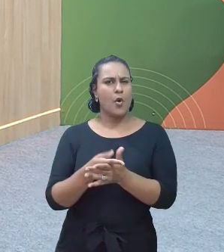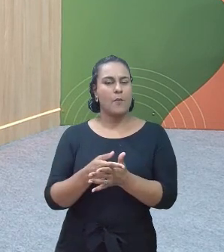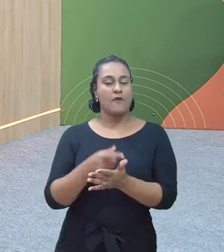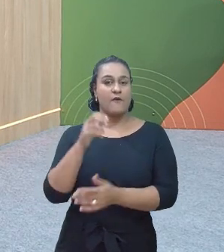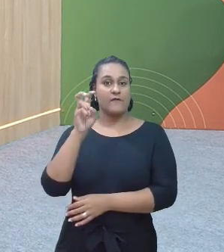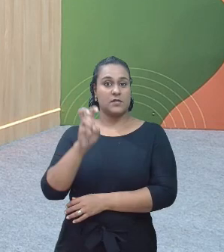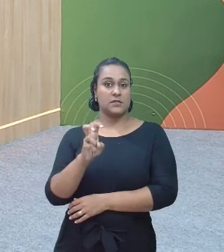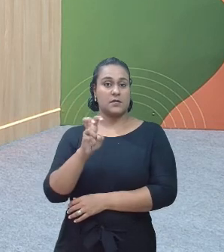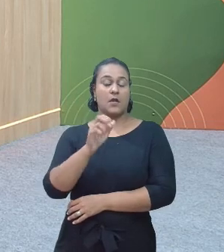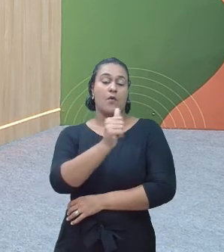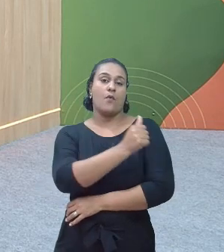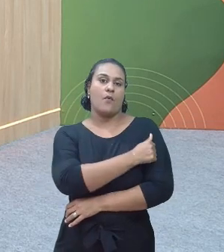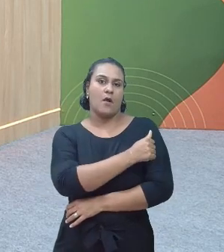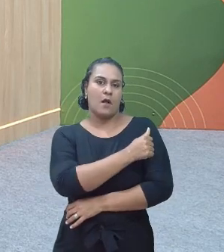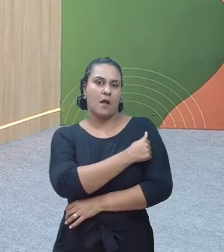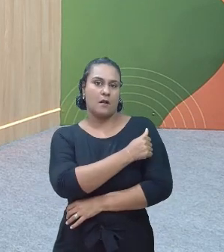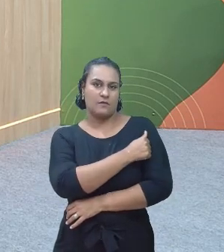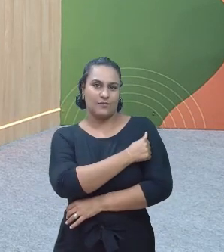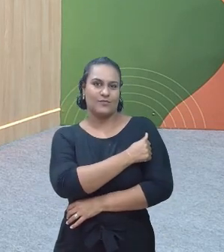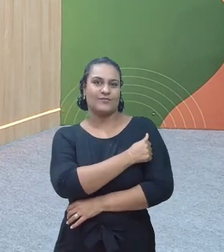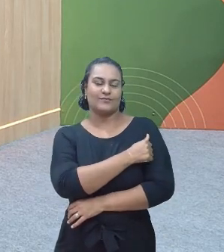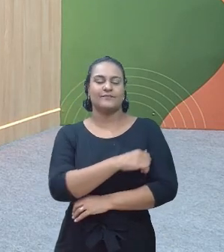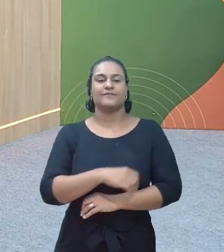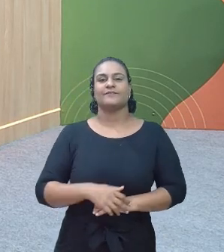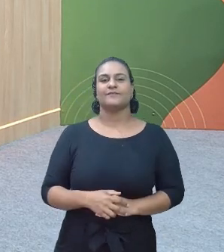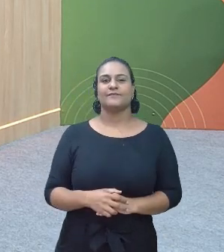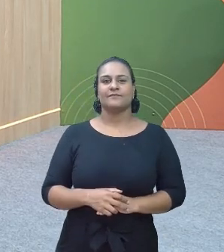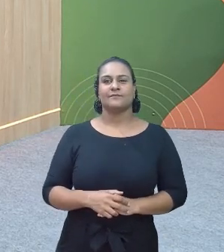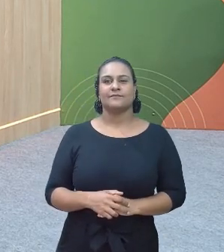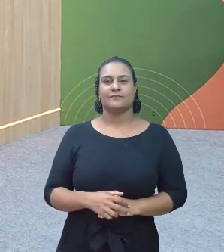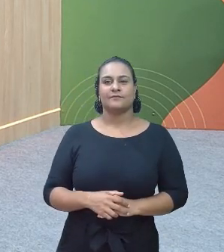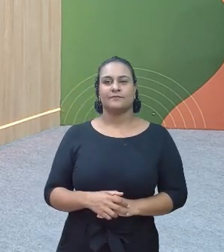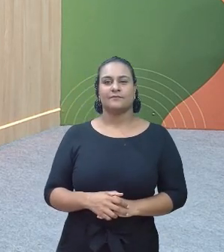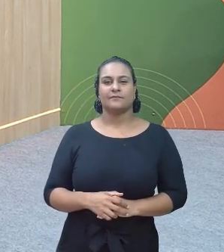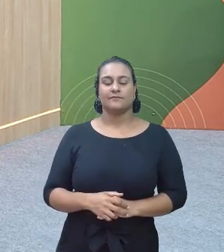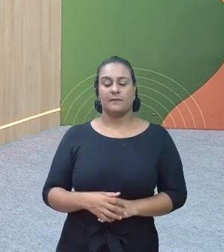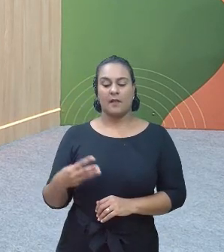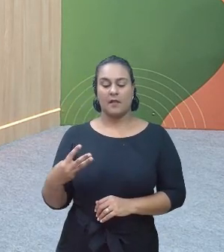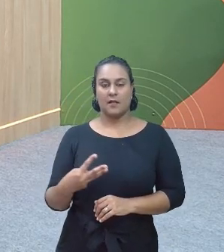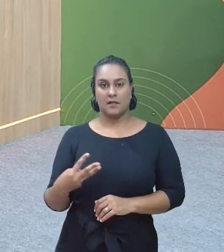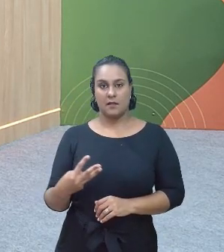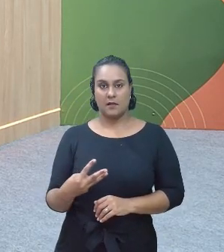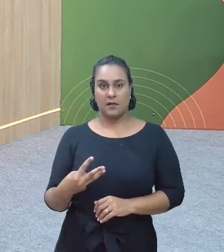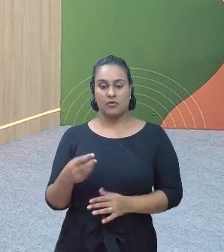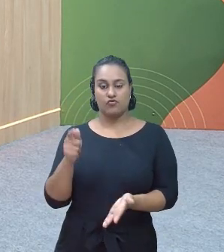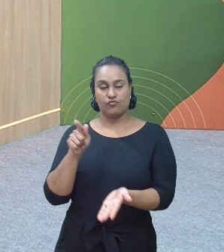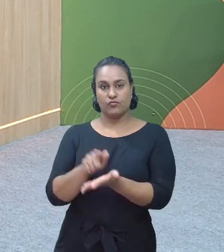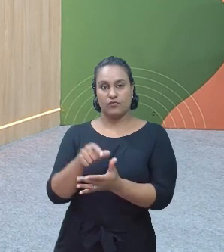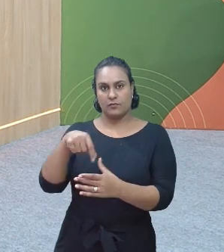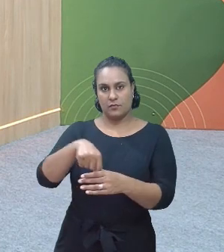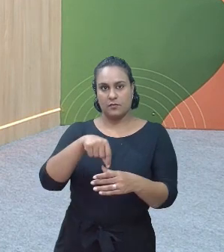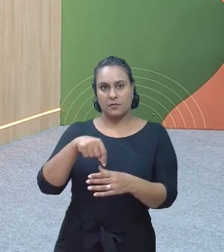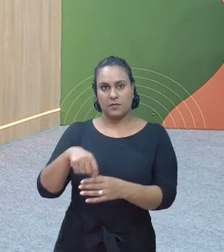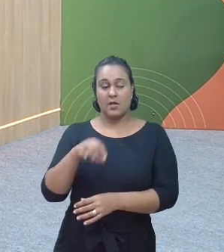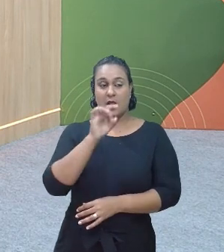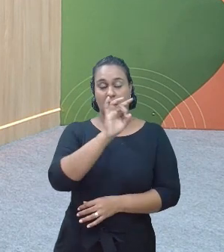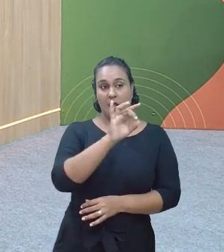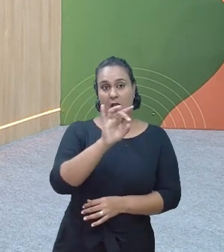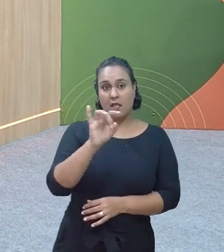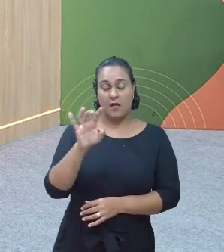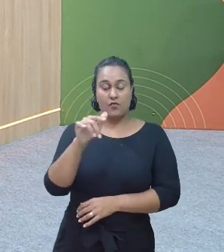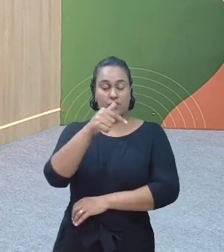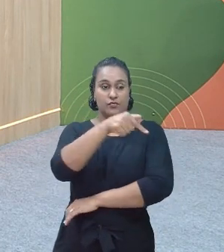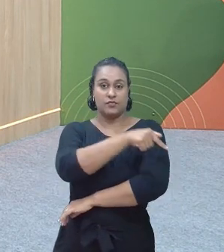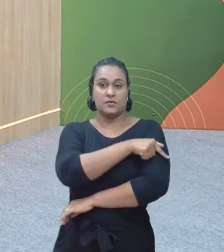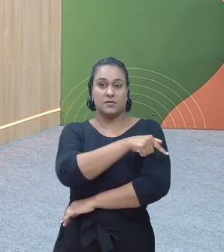verdade não comprou, né, gente? Só uma maneira da gente perceber isso. E aqui eu tenho 3 bilhetes, cada um desses 7 alunos,